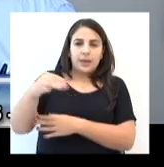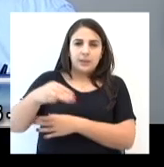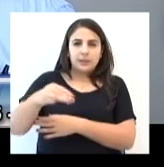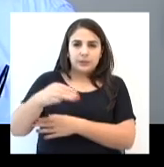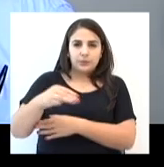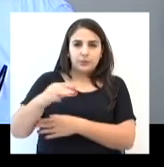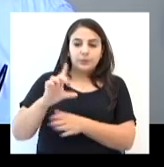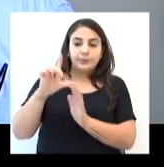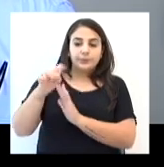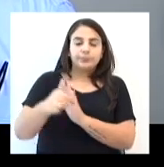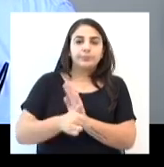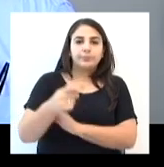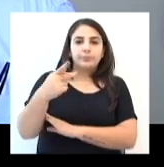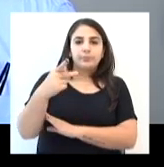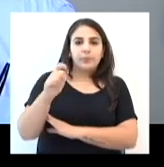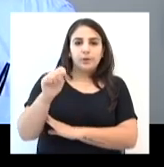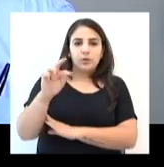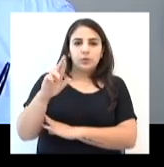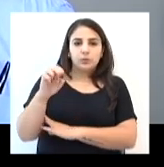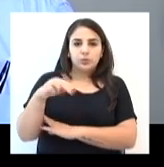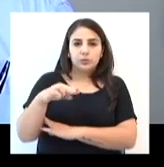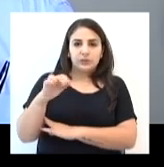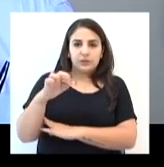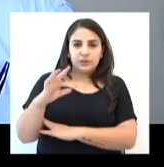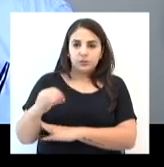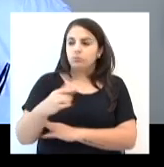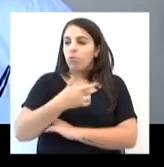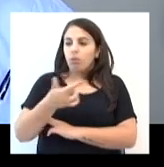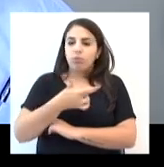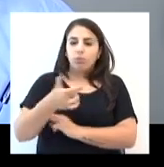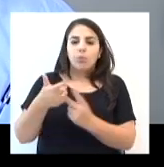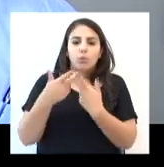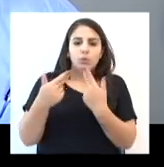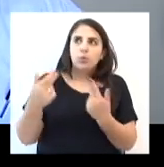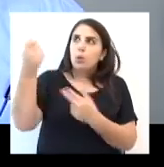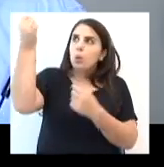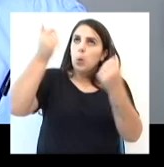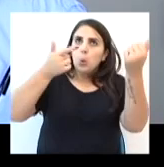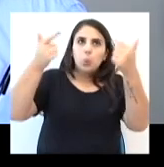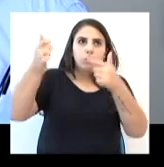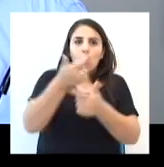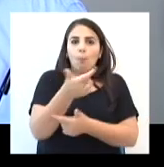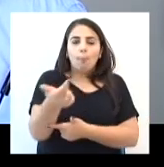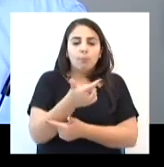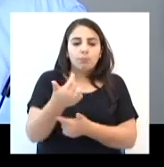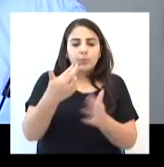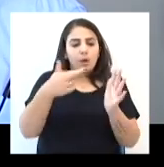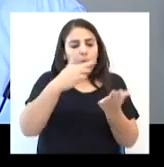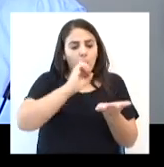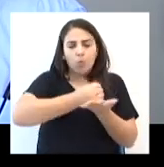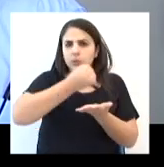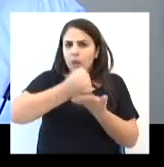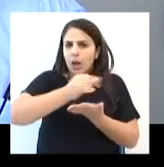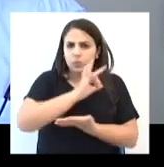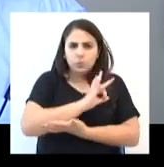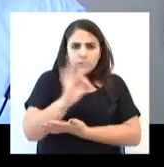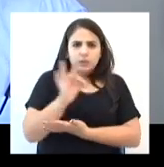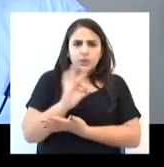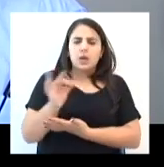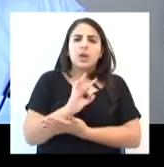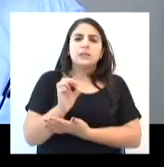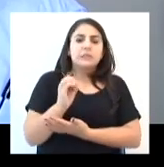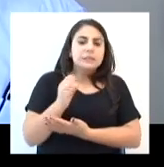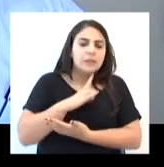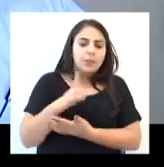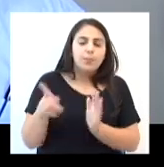Amaral, após o patronato. Não tem iluminação pública, não sabe quem vai fazer, não foi feito isso no contrato, no projeto, quem que ia